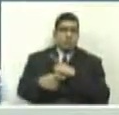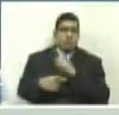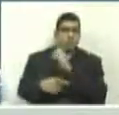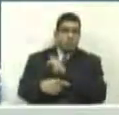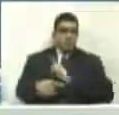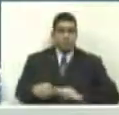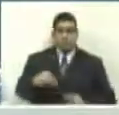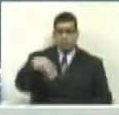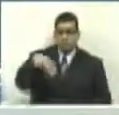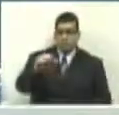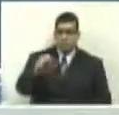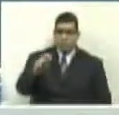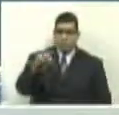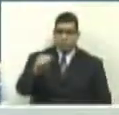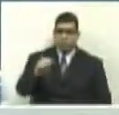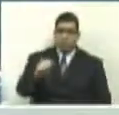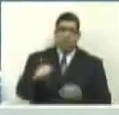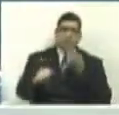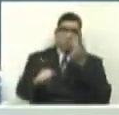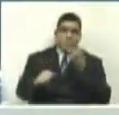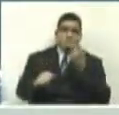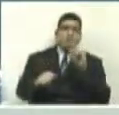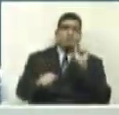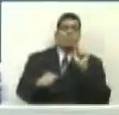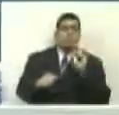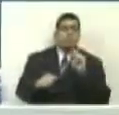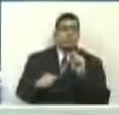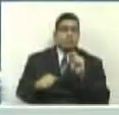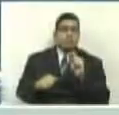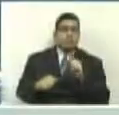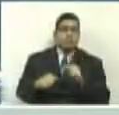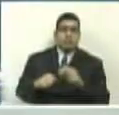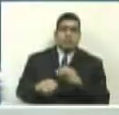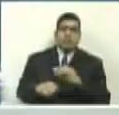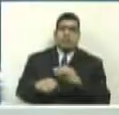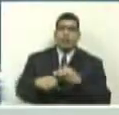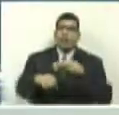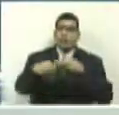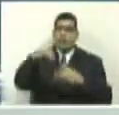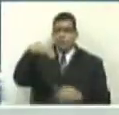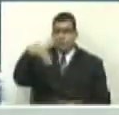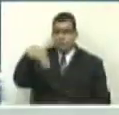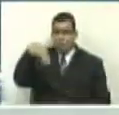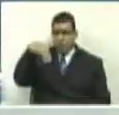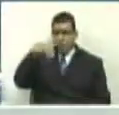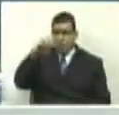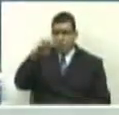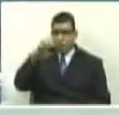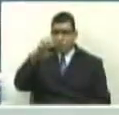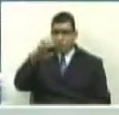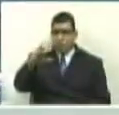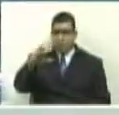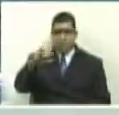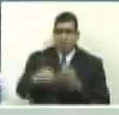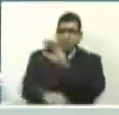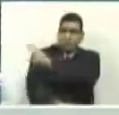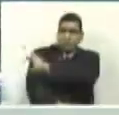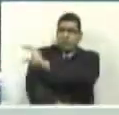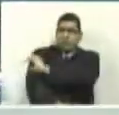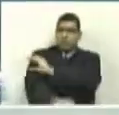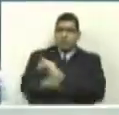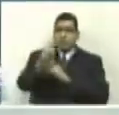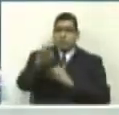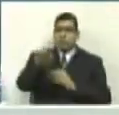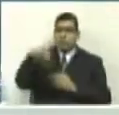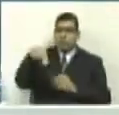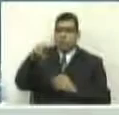Marcelo Ramos. Quem está dizendo isso é o Ministério da Educação, coordenador do Enem. Quem está dizendo isso é o